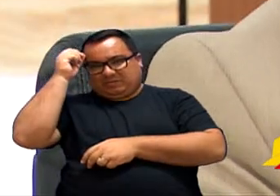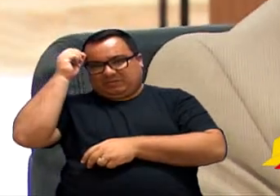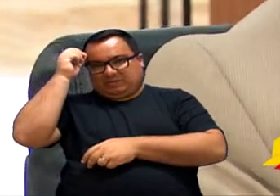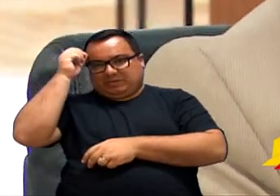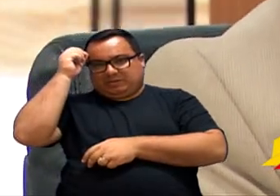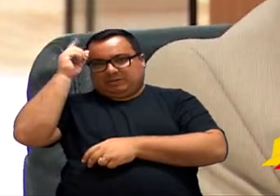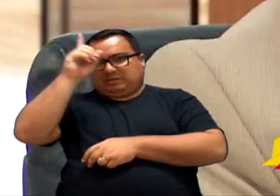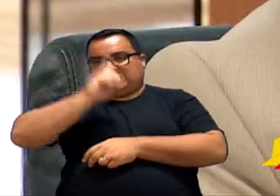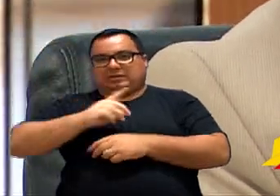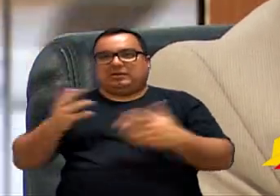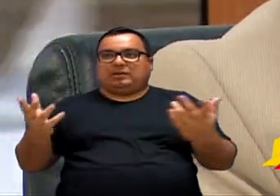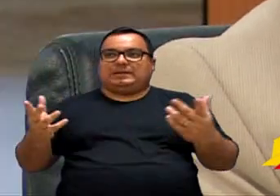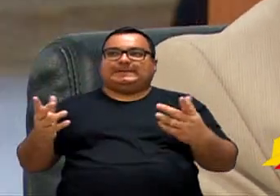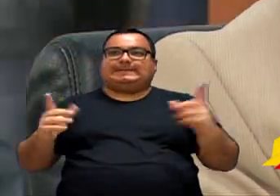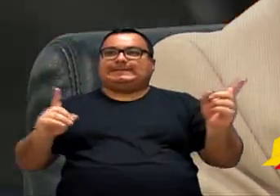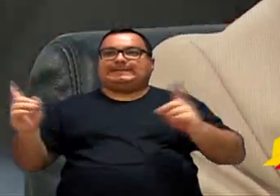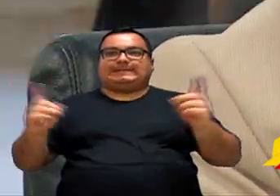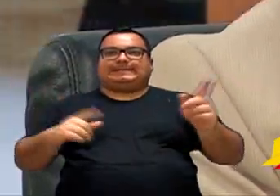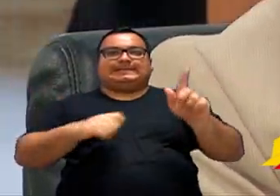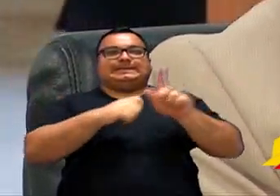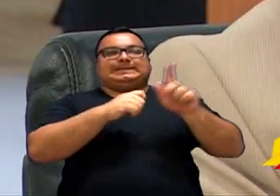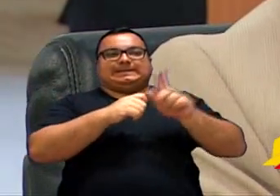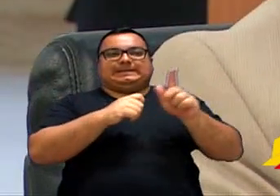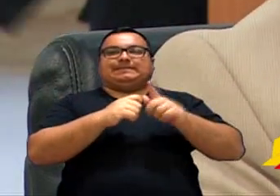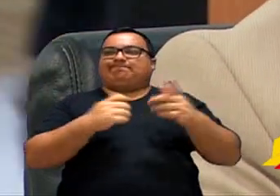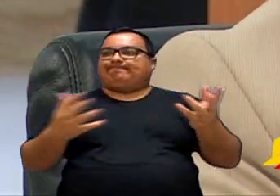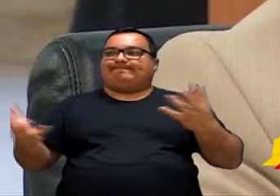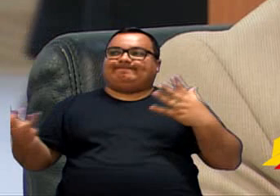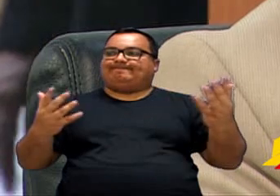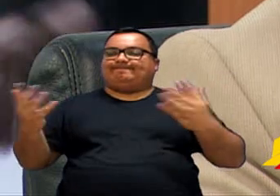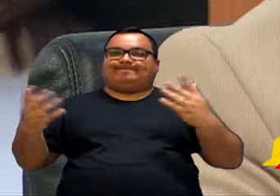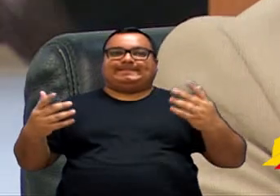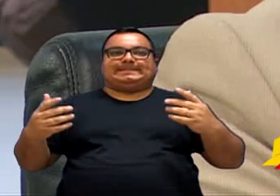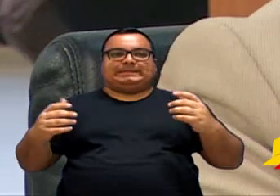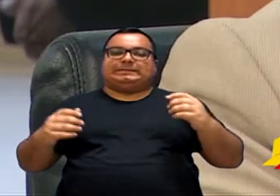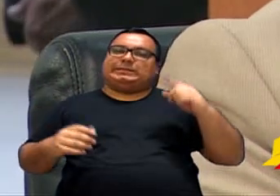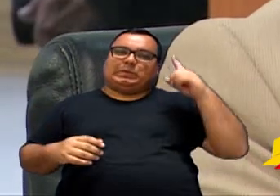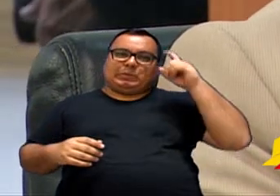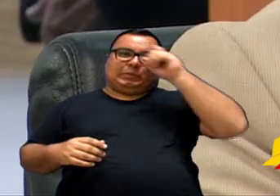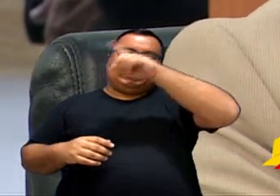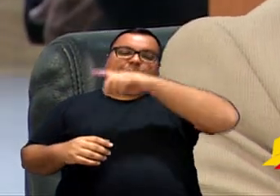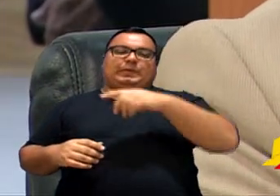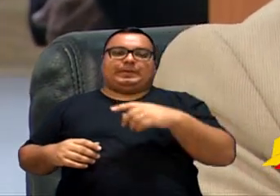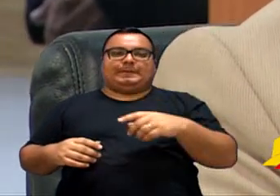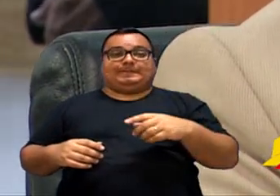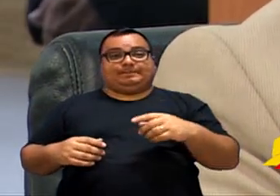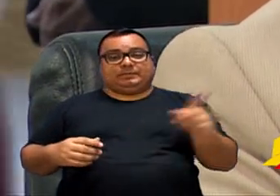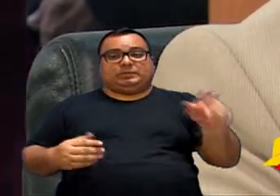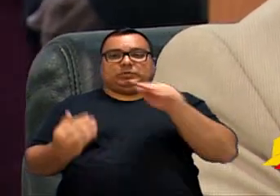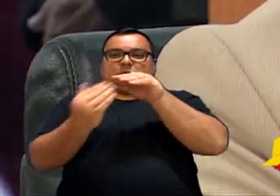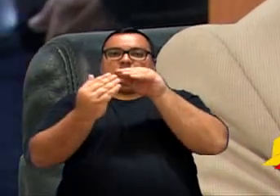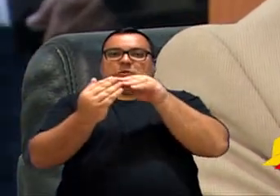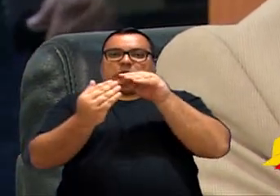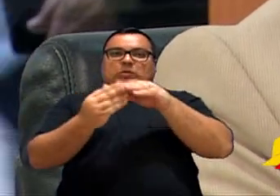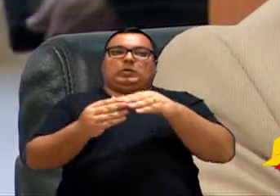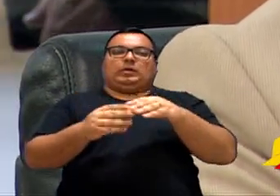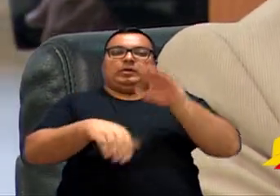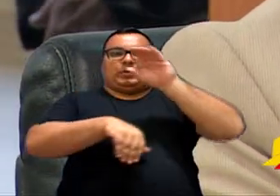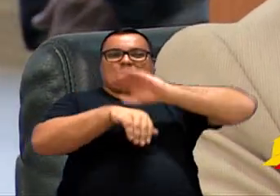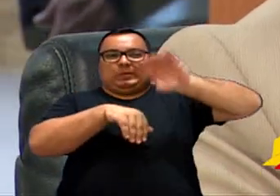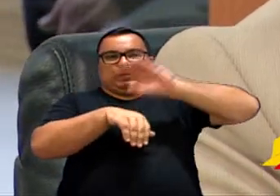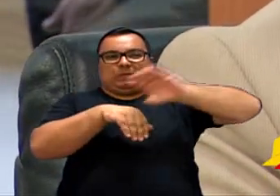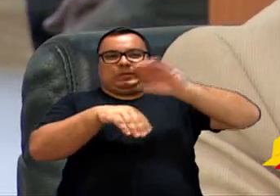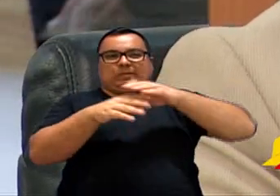arrumar ginecologista. Exato. Então, assim, a gente tem que fazer, como a senhora sempre bate, no concurso.